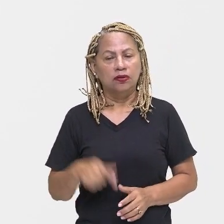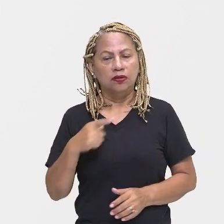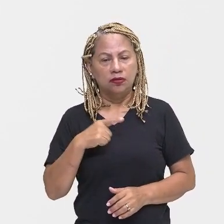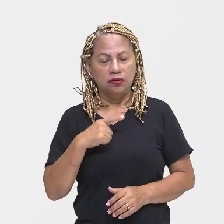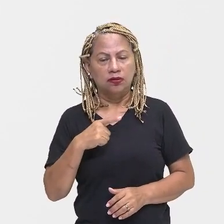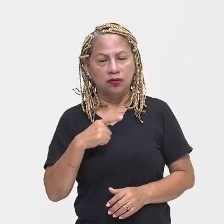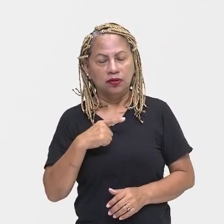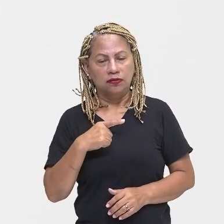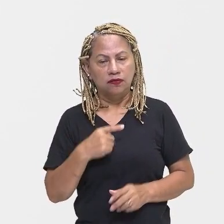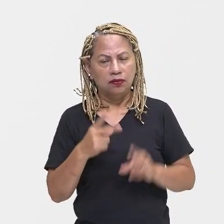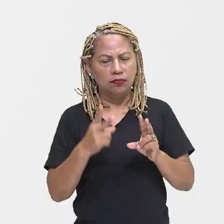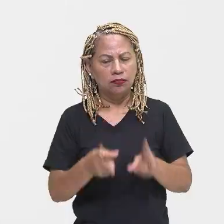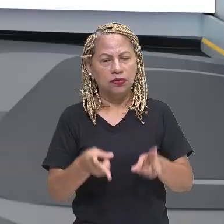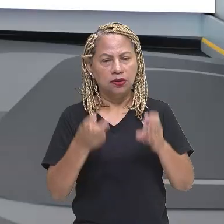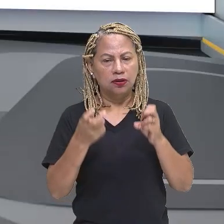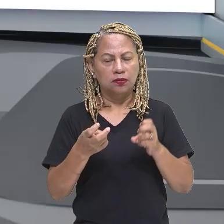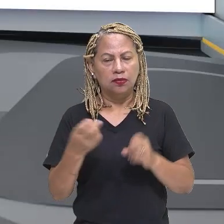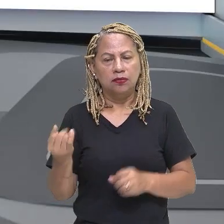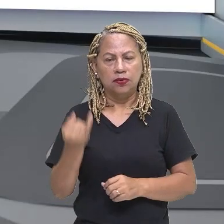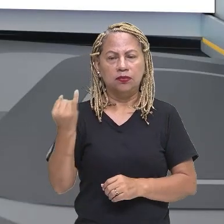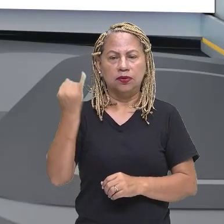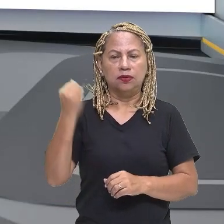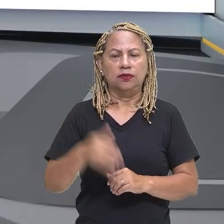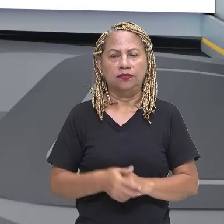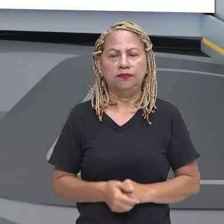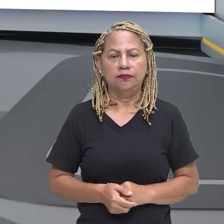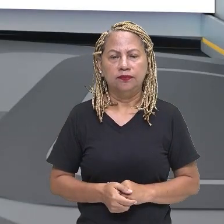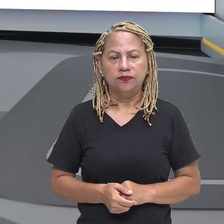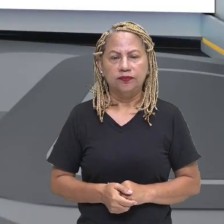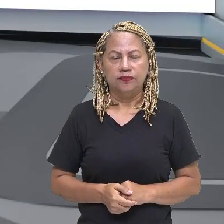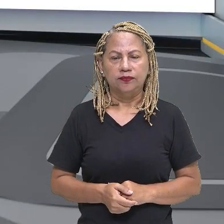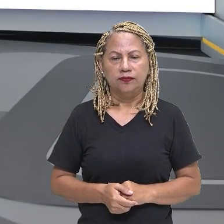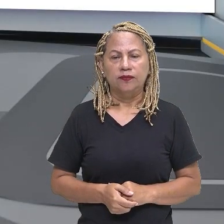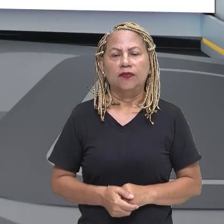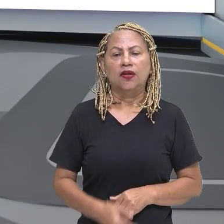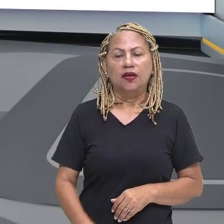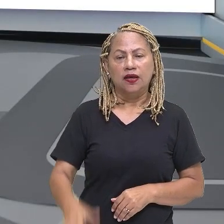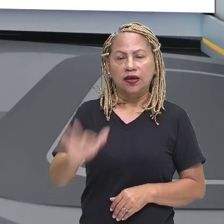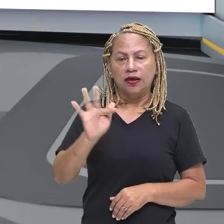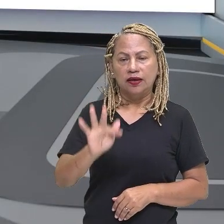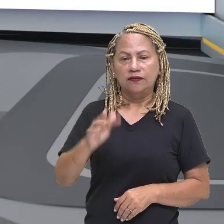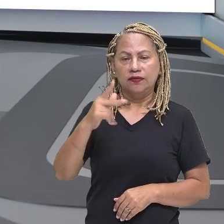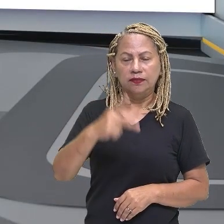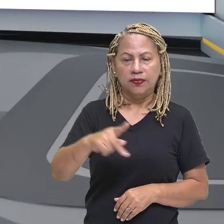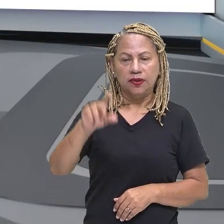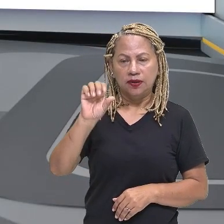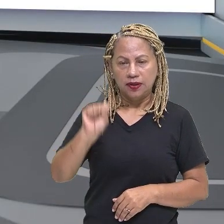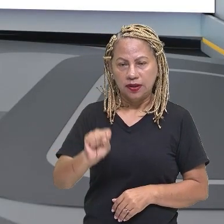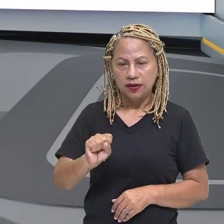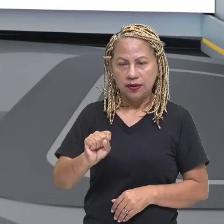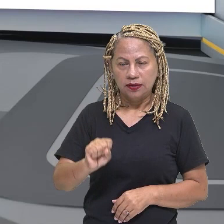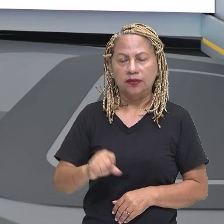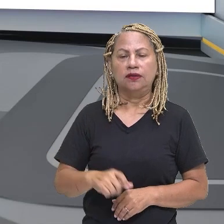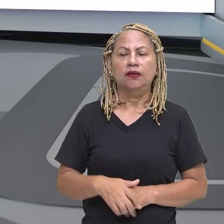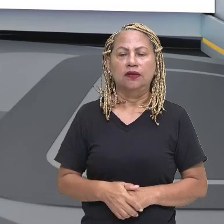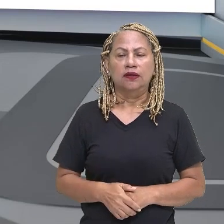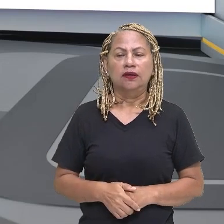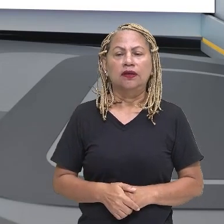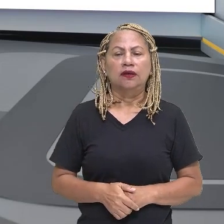mais significativos. Começando, FPS, First Person Shooter,